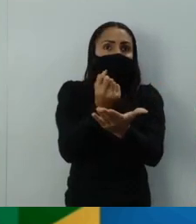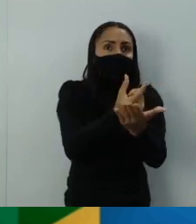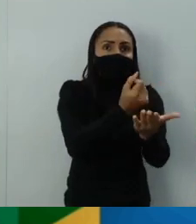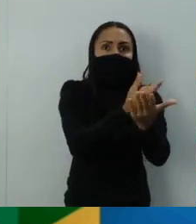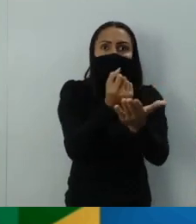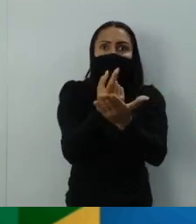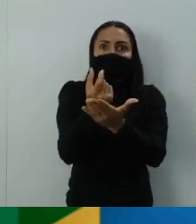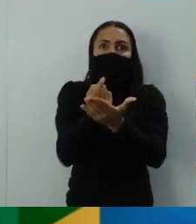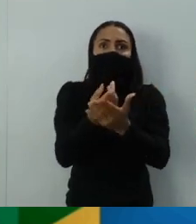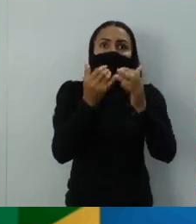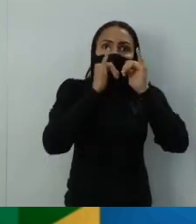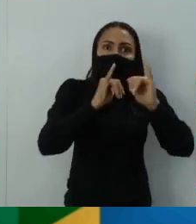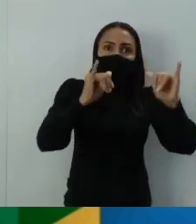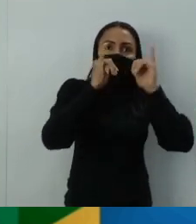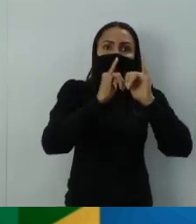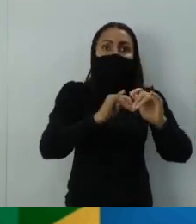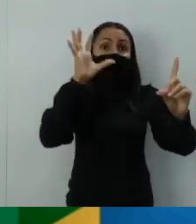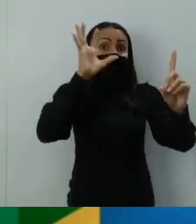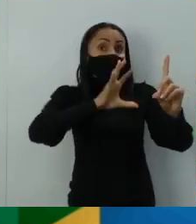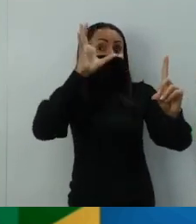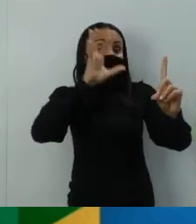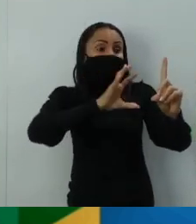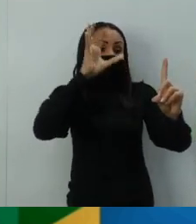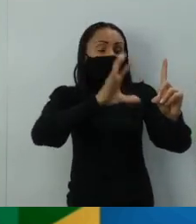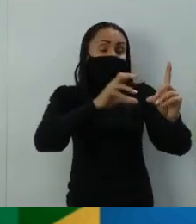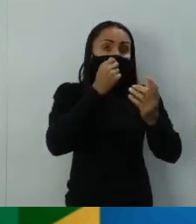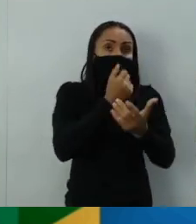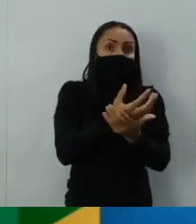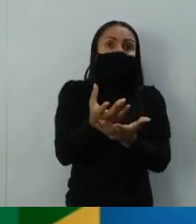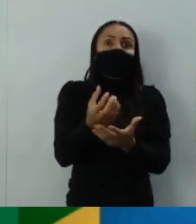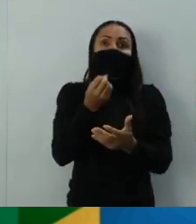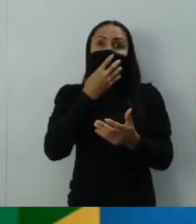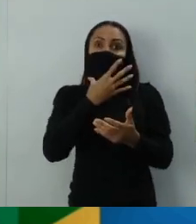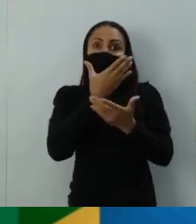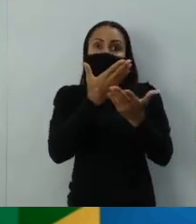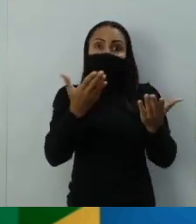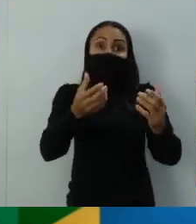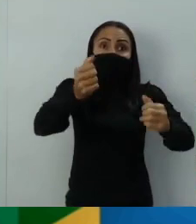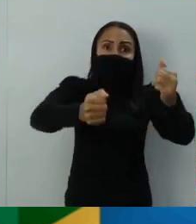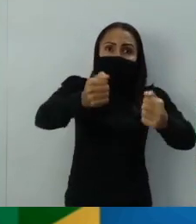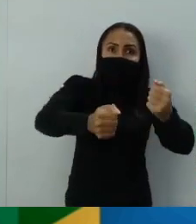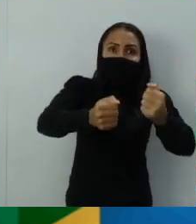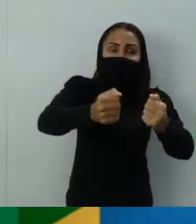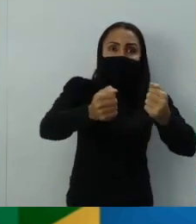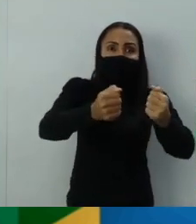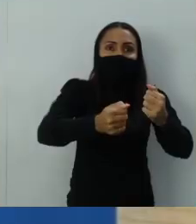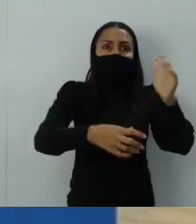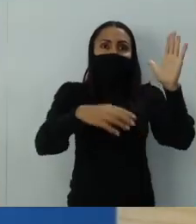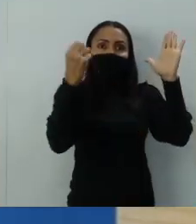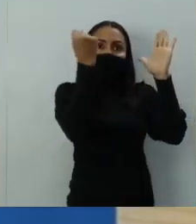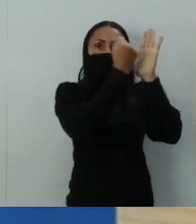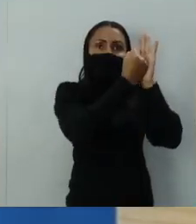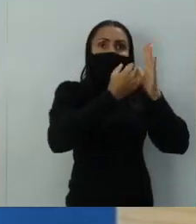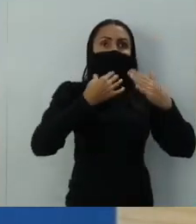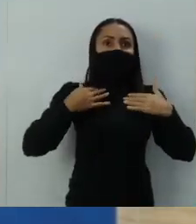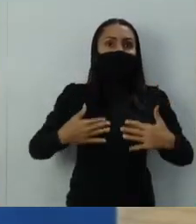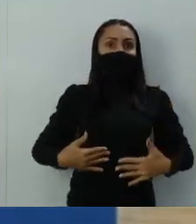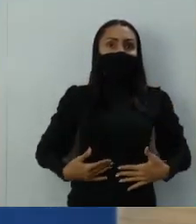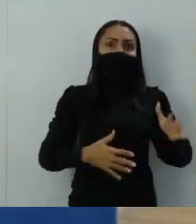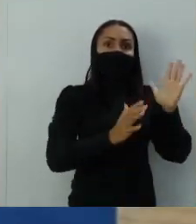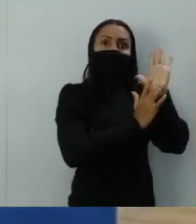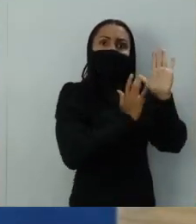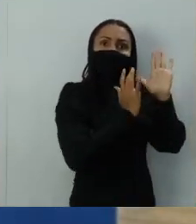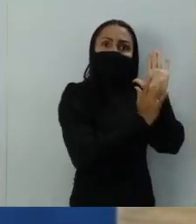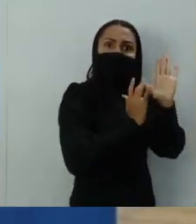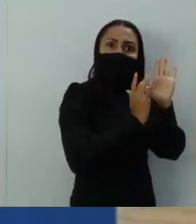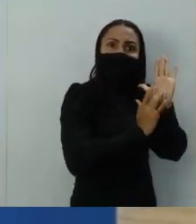coisa, isso é bom para você, veja tal carro, use tal marca, use tal celular, use tal coisa,